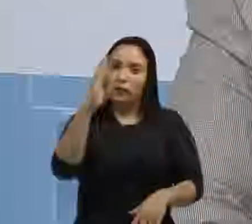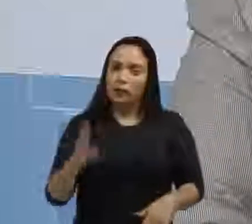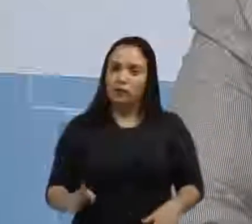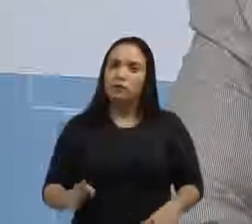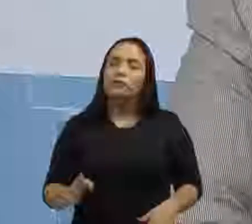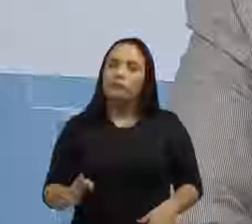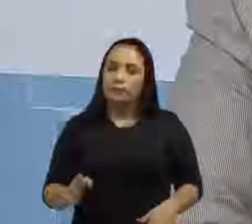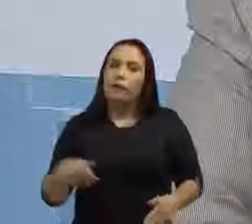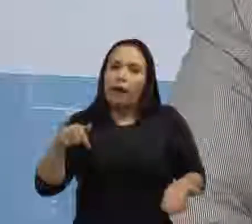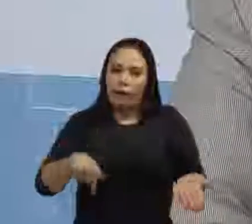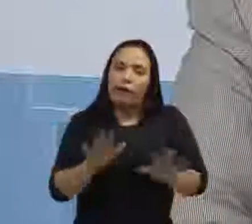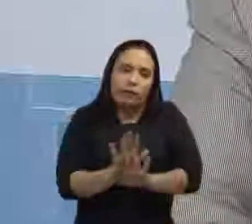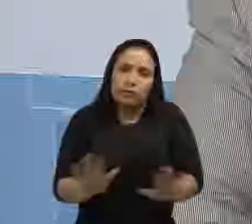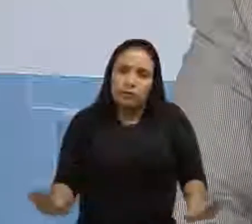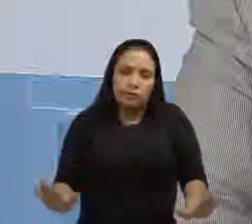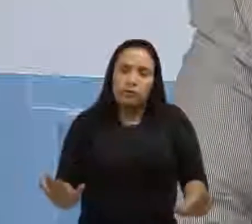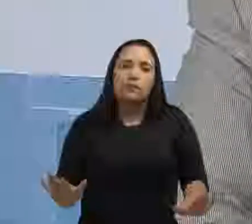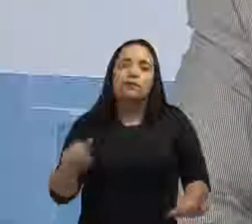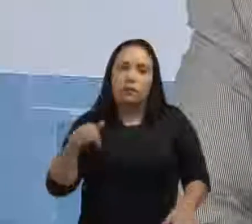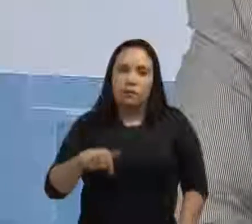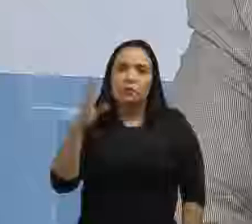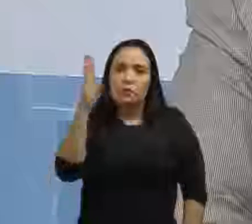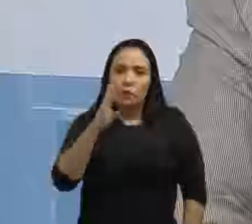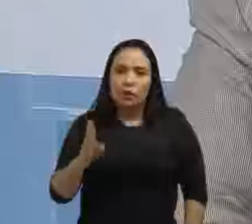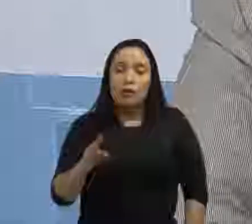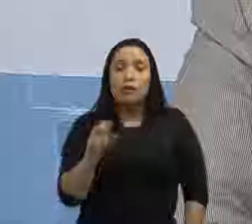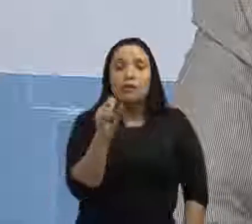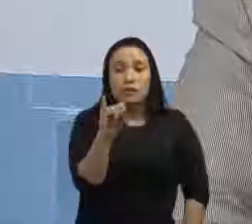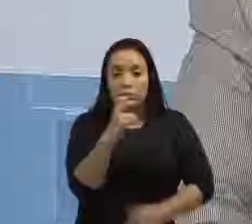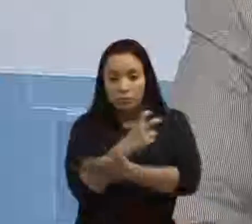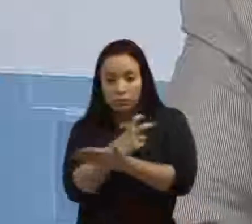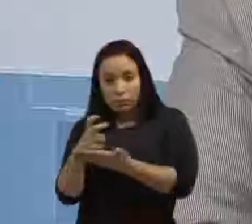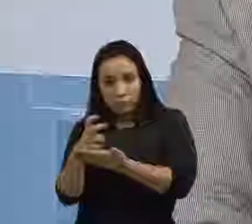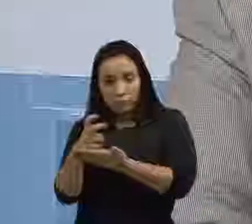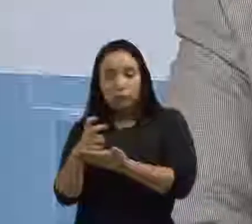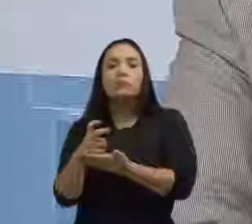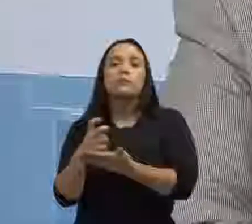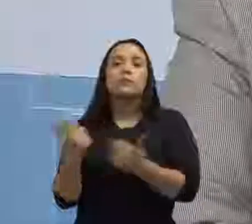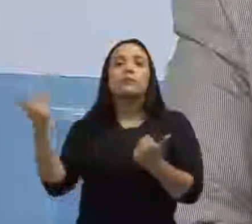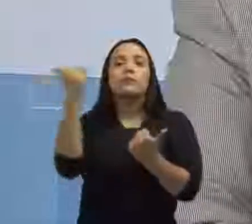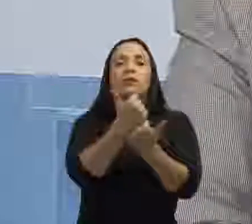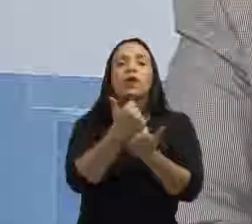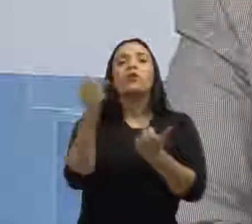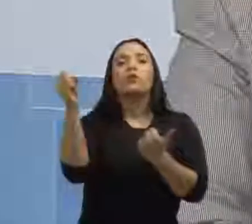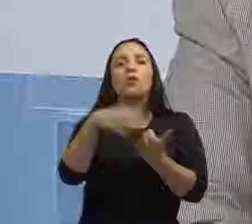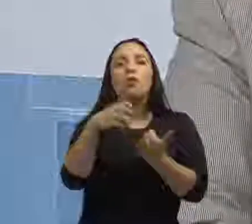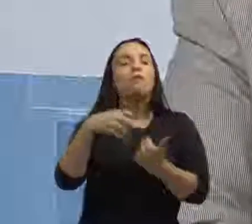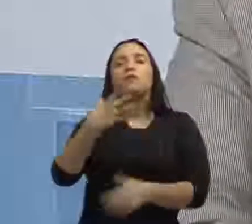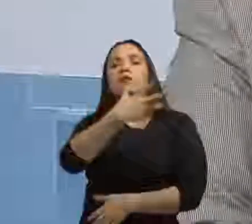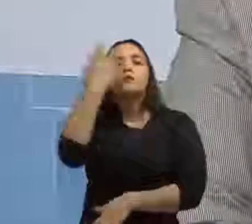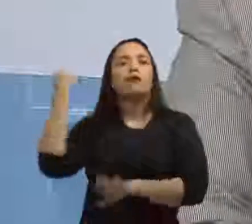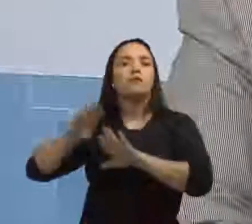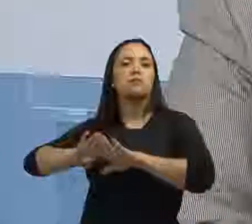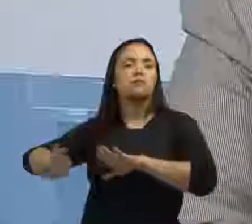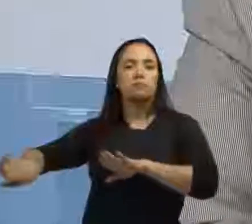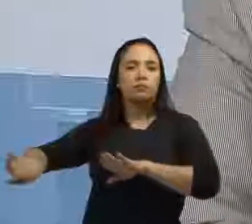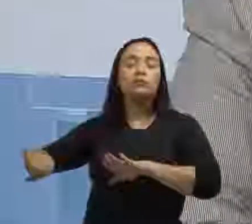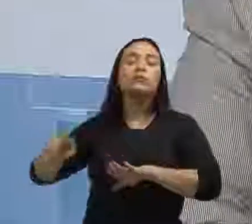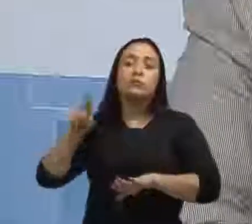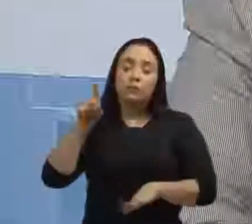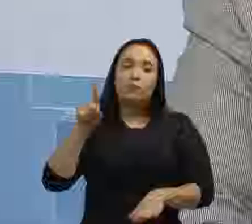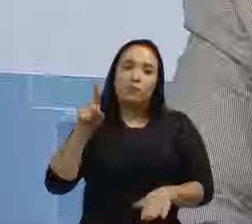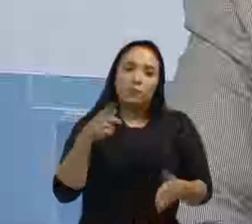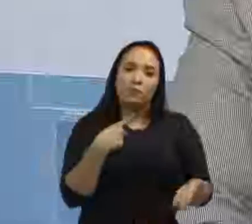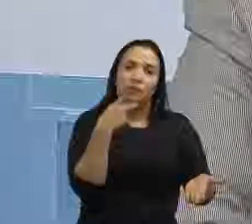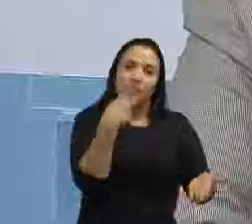país. Então, mas é assim esse país. Esse país aqui é assim. Rei posto, rei morto. Estão fazendo isso com o rei no poder, né?